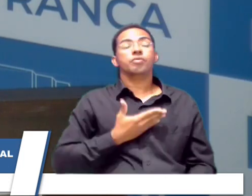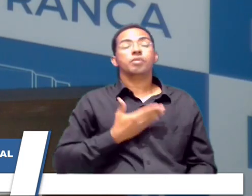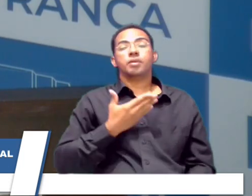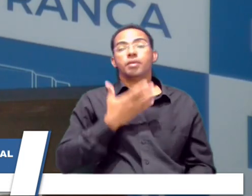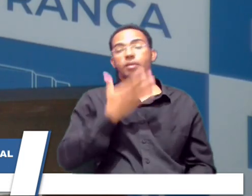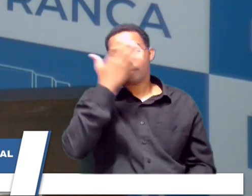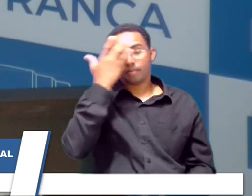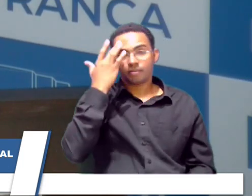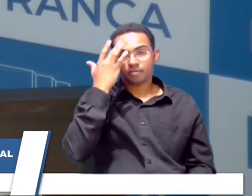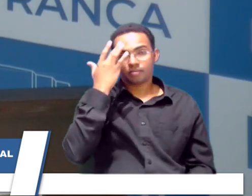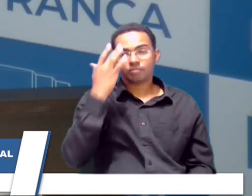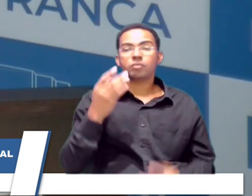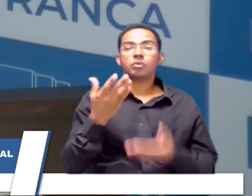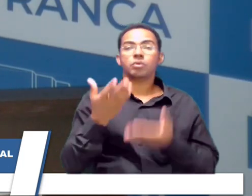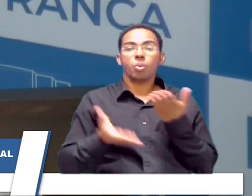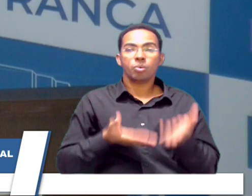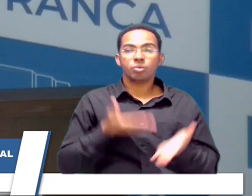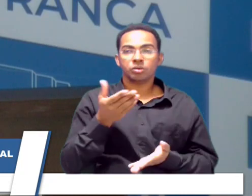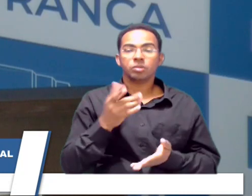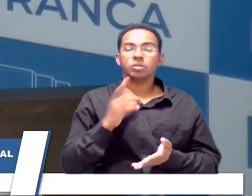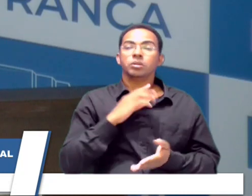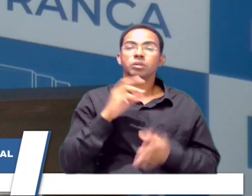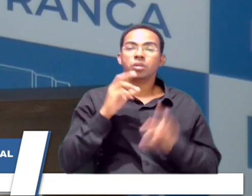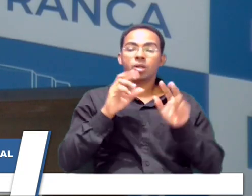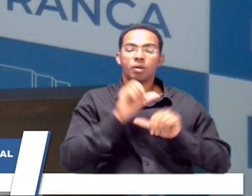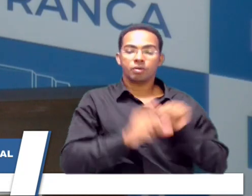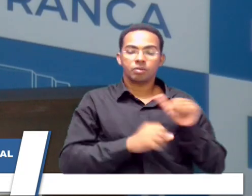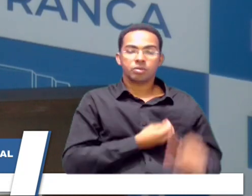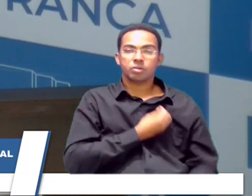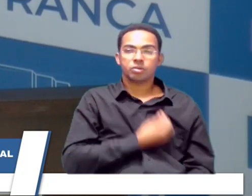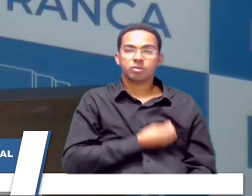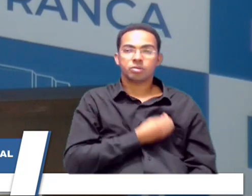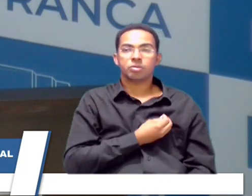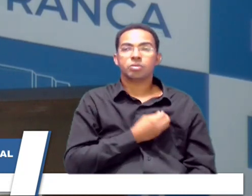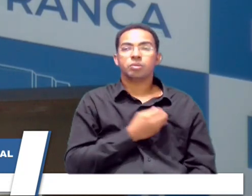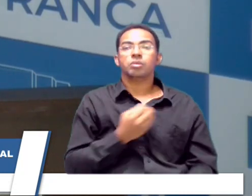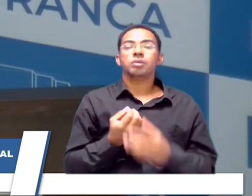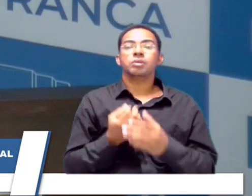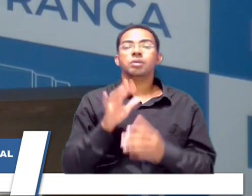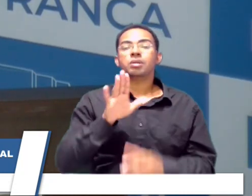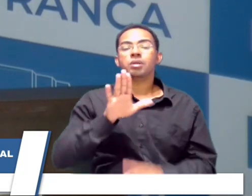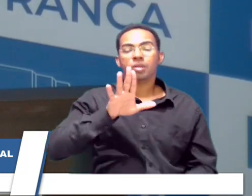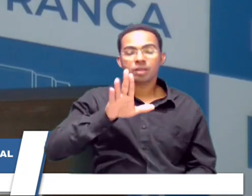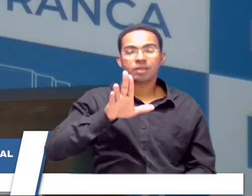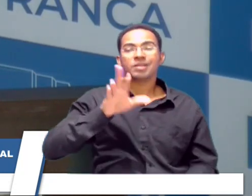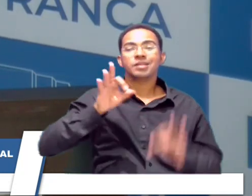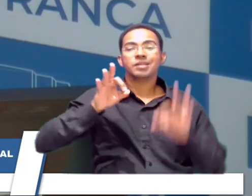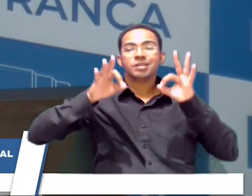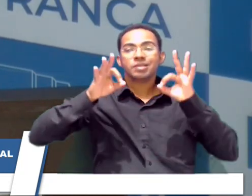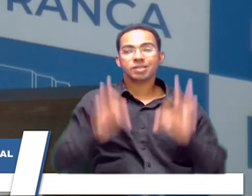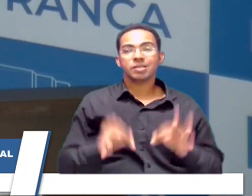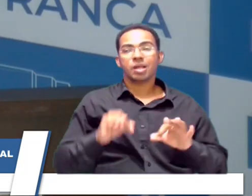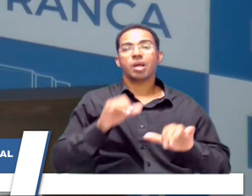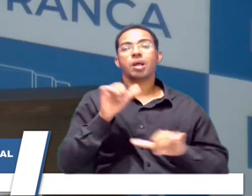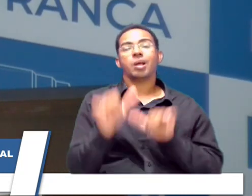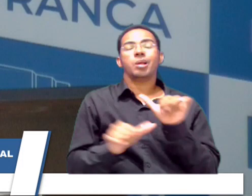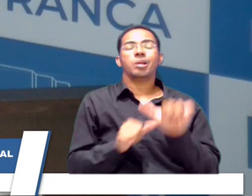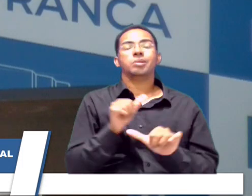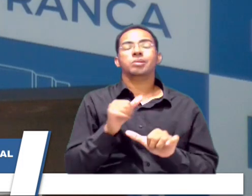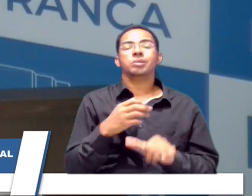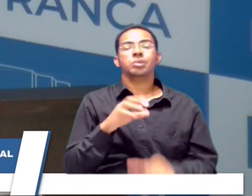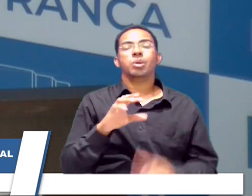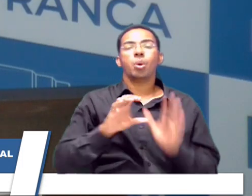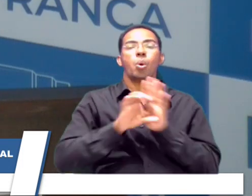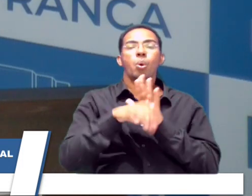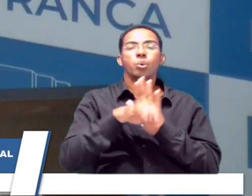né, que faz o tratamento e que teve a sua vida transformada por essa planta, com certeza vão mudar, né, o conceito que tinham,